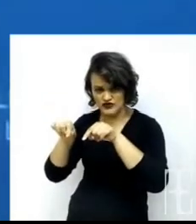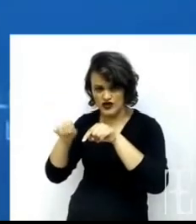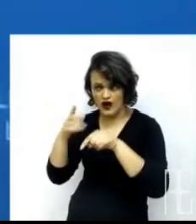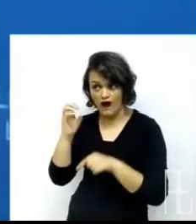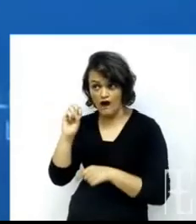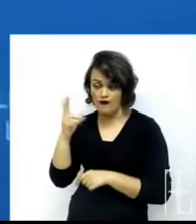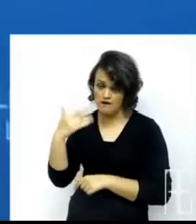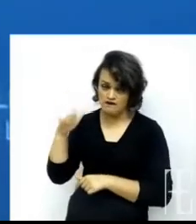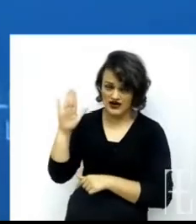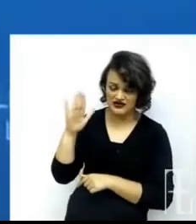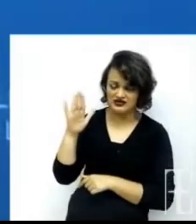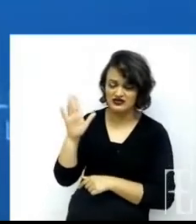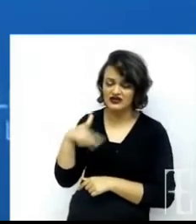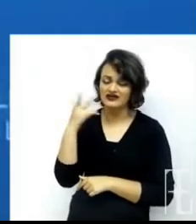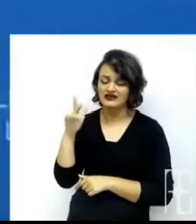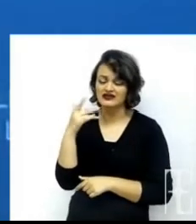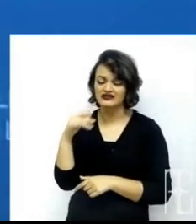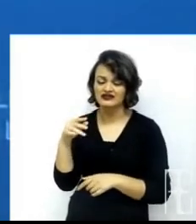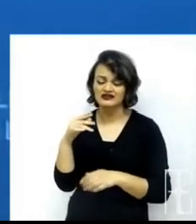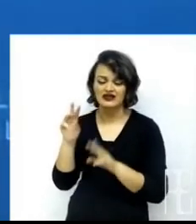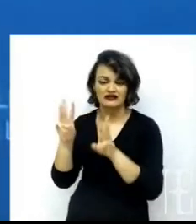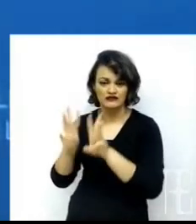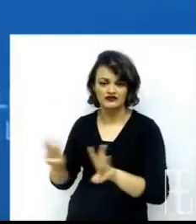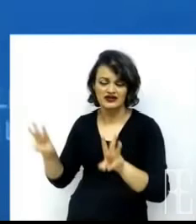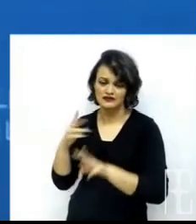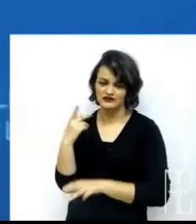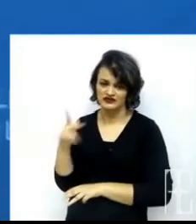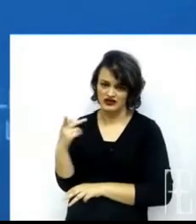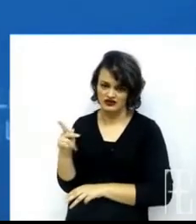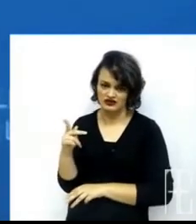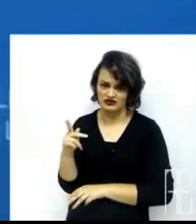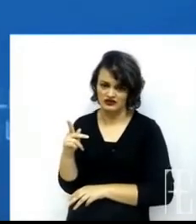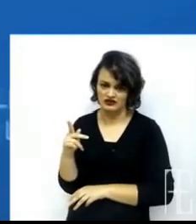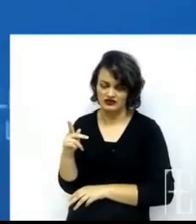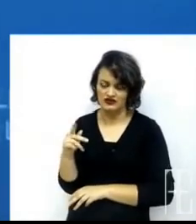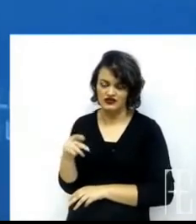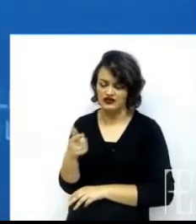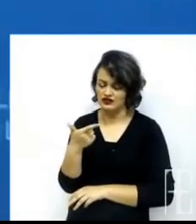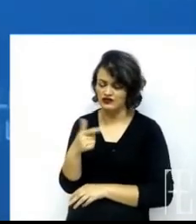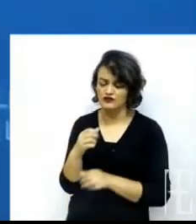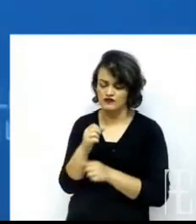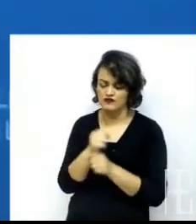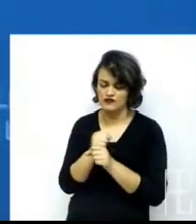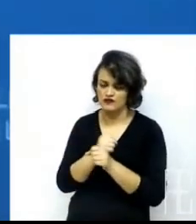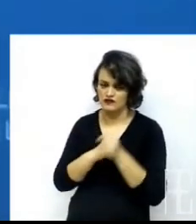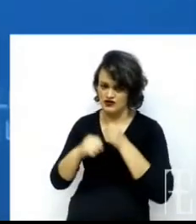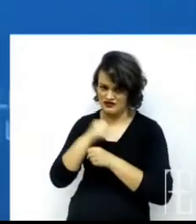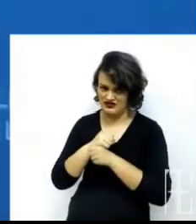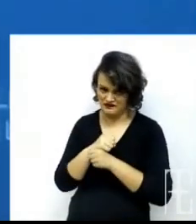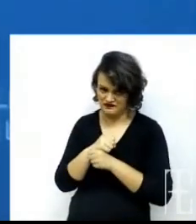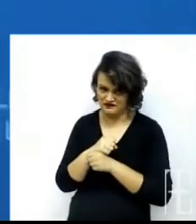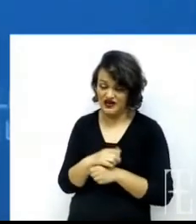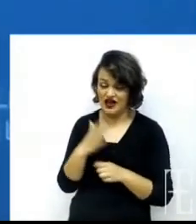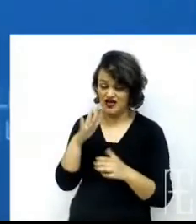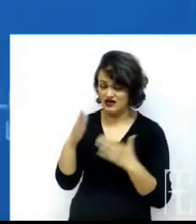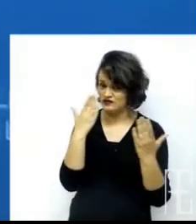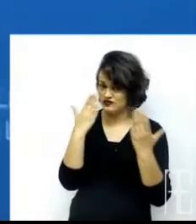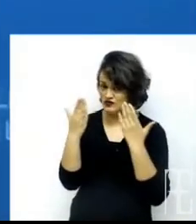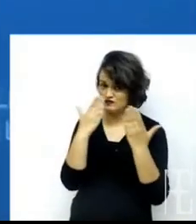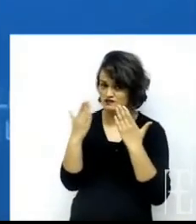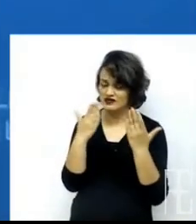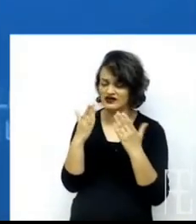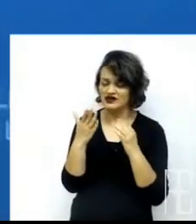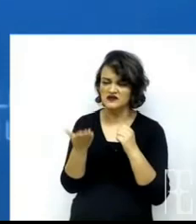tinham seu próprio site em 2019, em comparação com